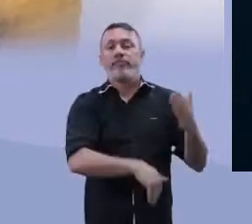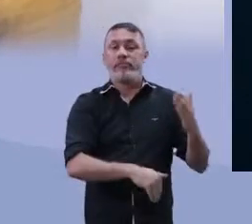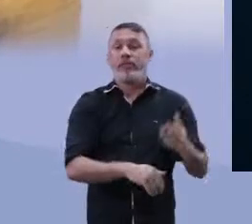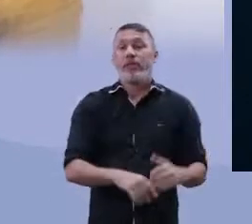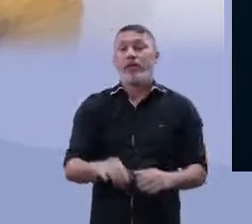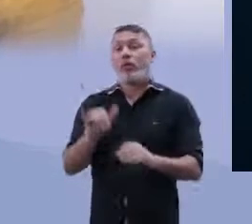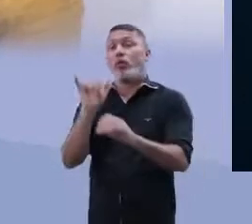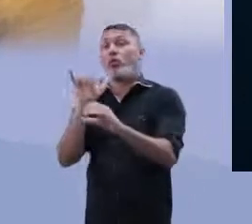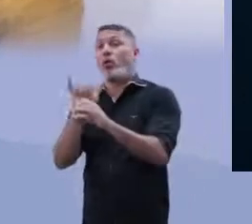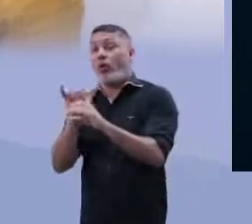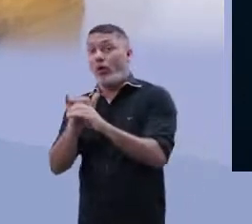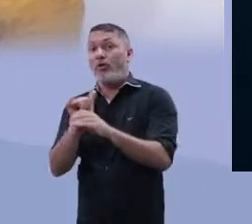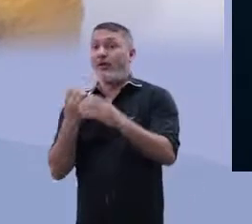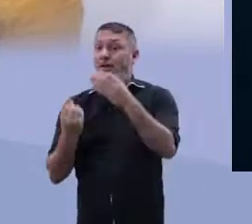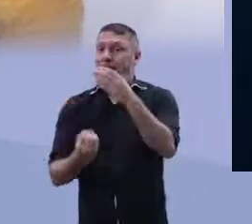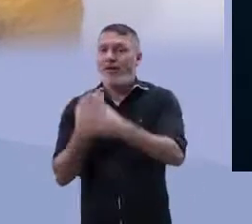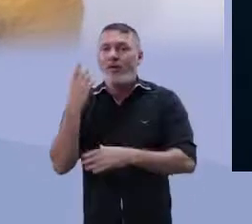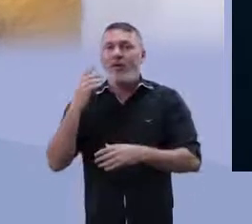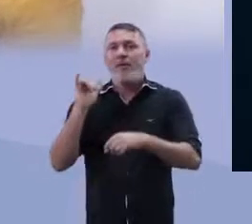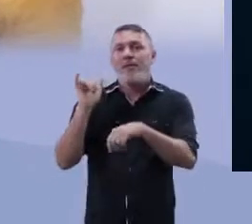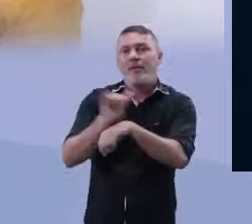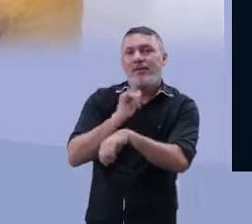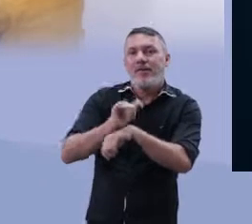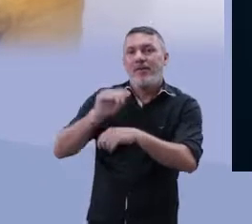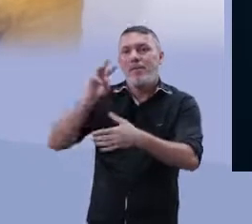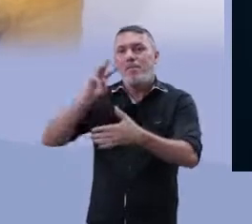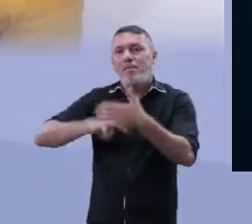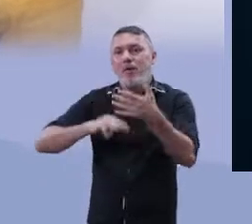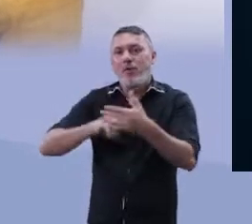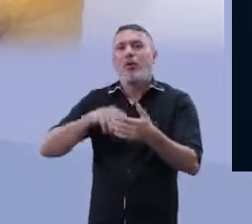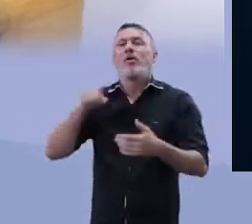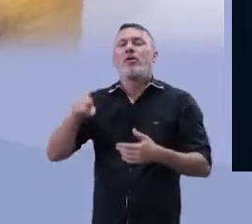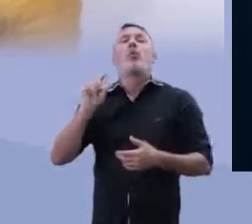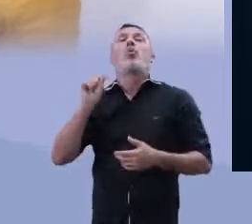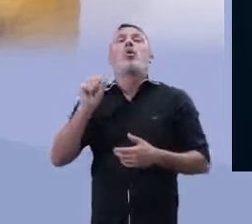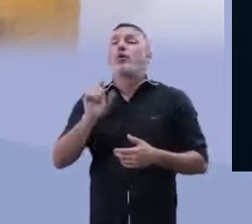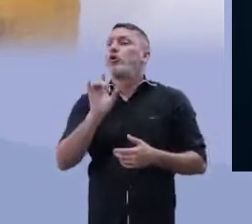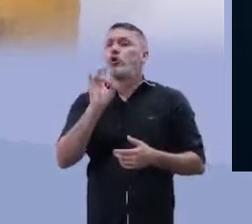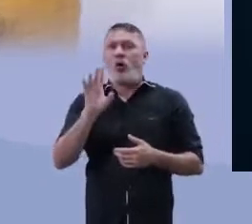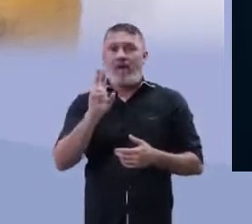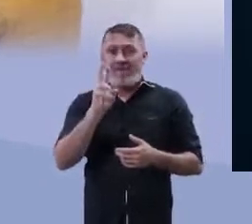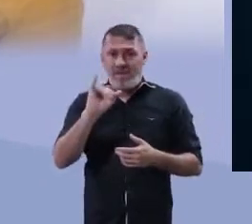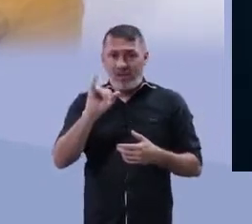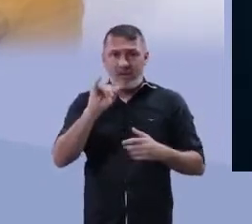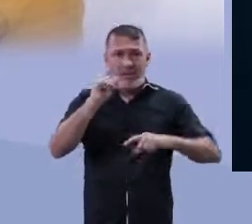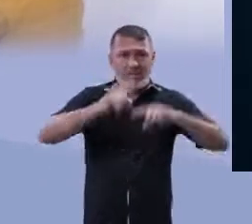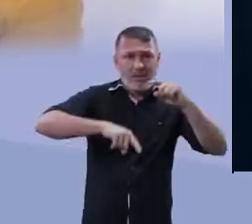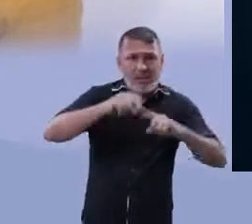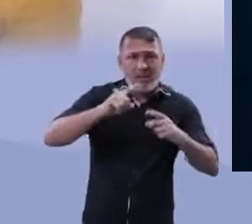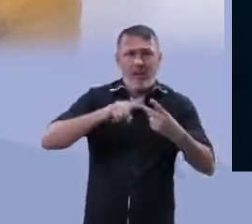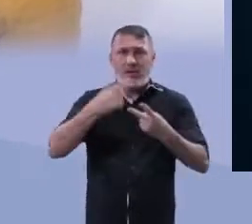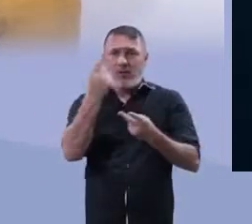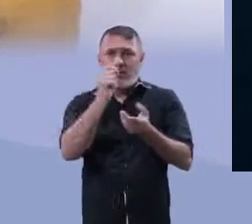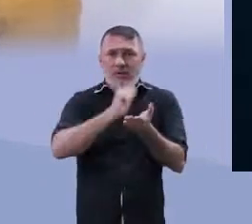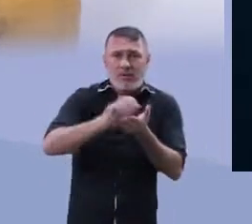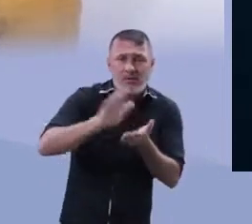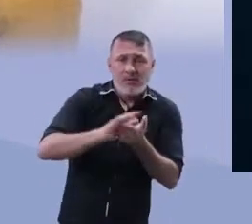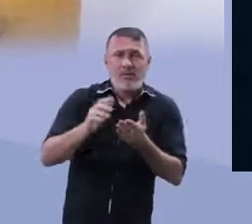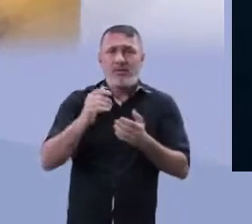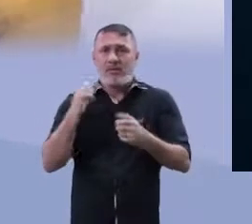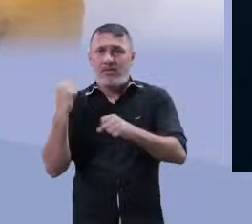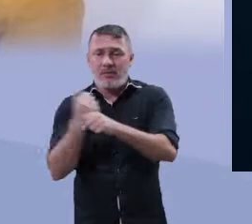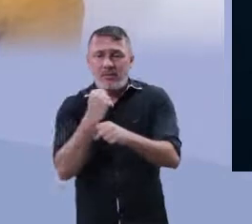toyotismo ele veio para suprir essa demanda. Por quê? Porque eles só vão investir em matéria-prima, mão de obra, capital,